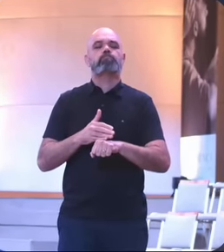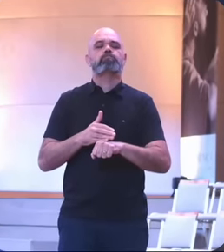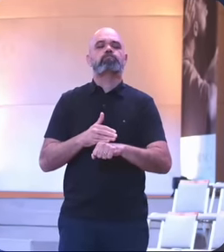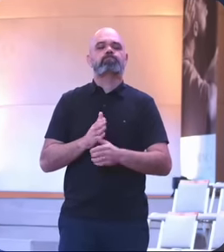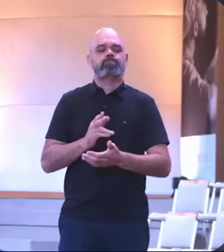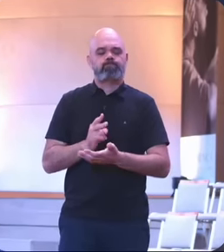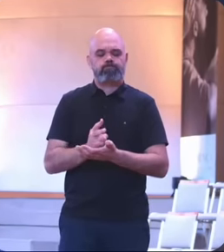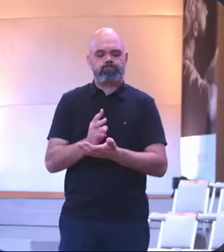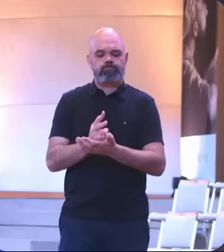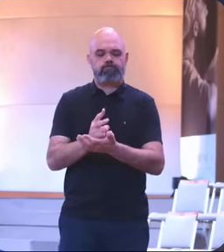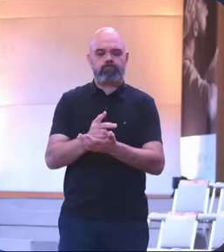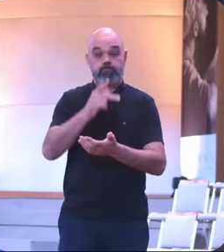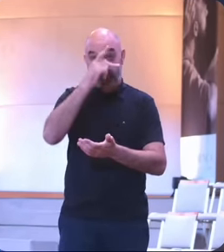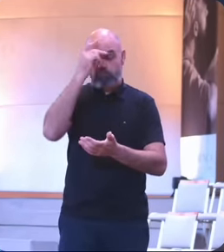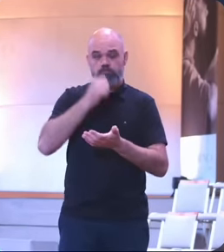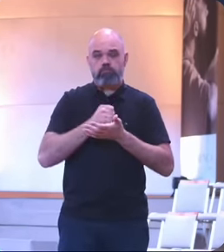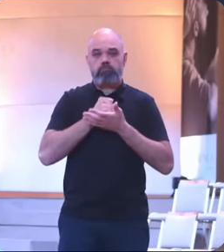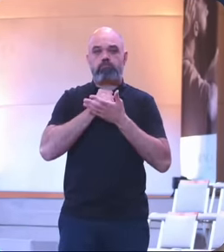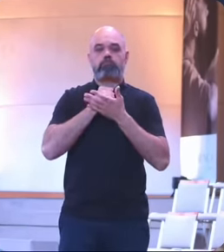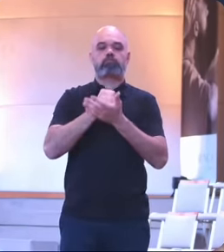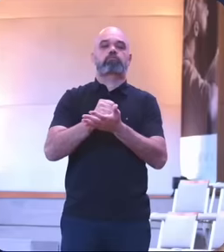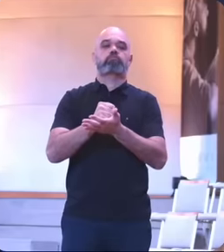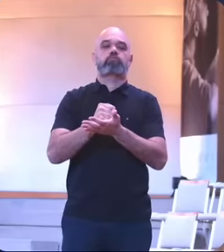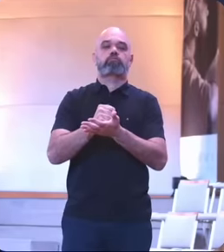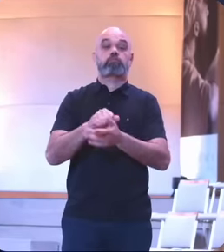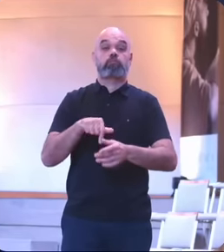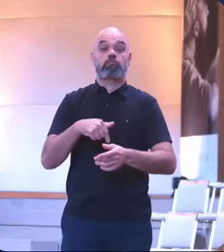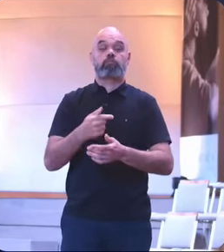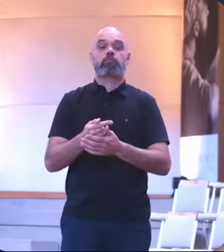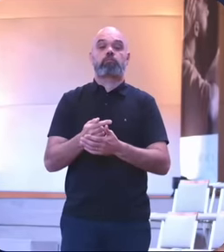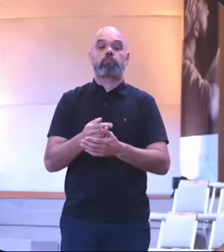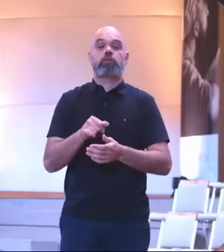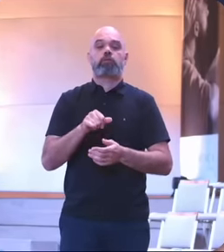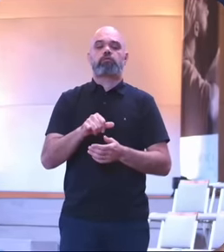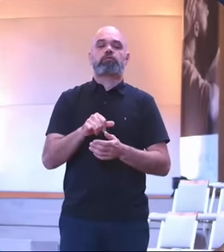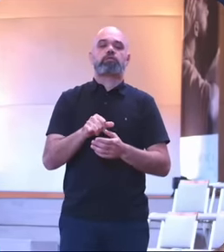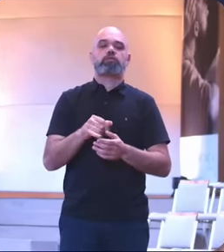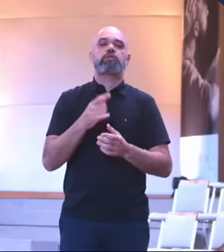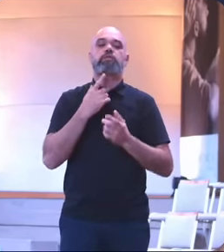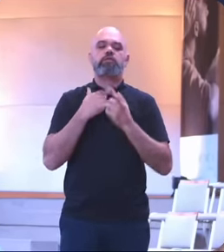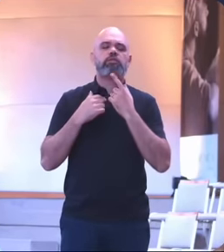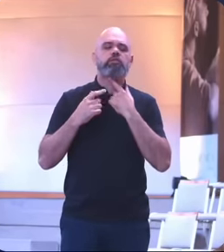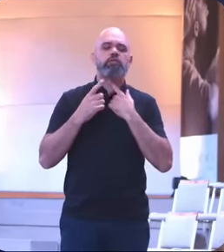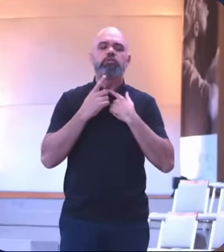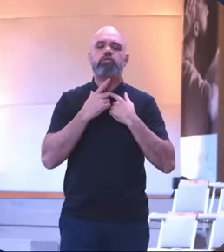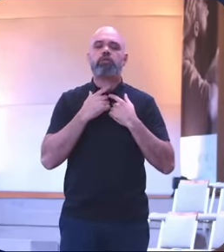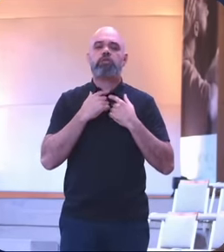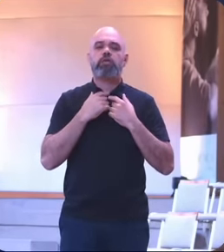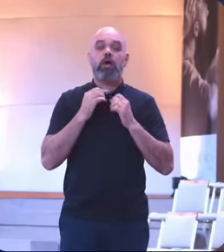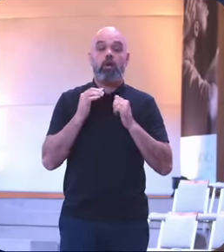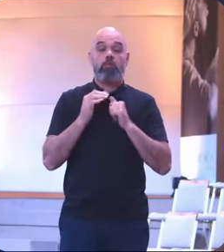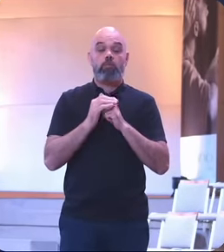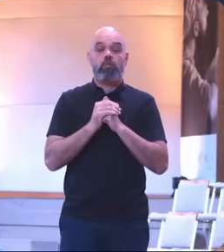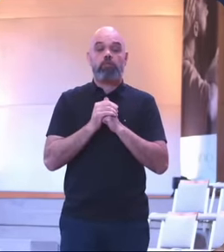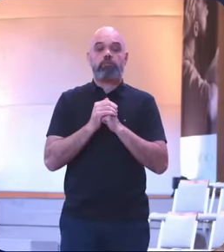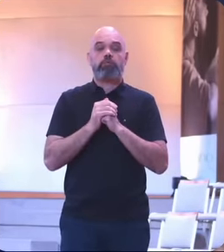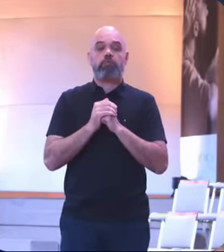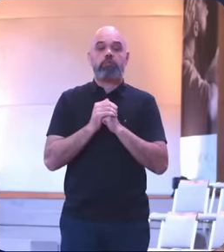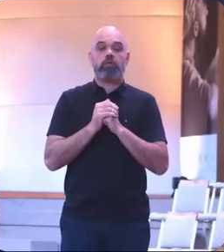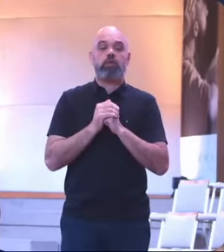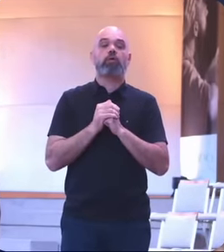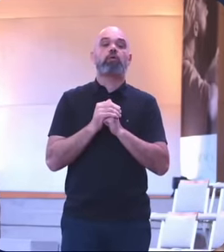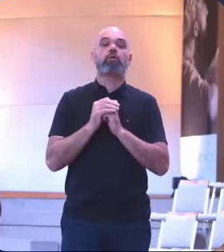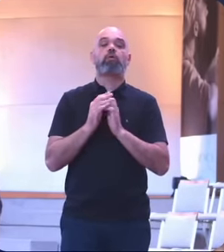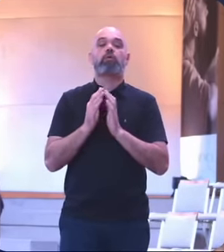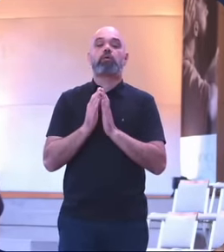vai colocar na tua vida, tá bom? E logo depois também, se você ainda desejar aqui uma oração, nossos ministros,